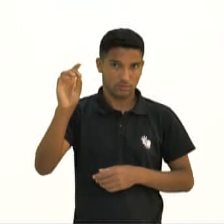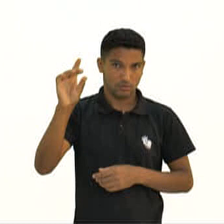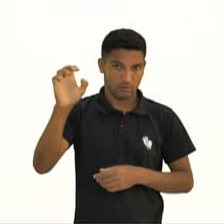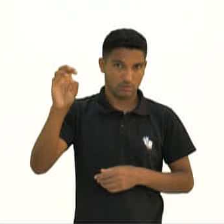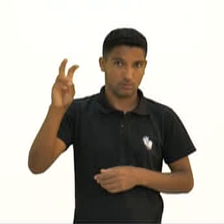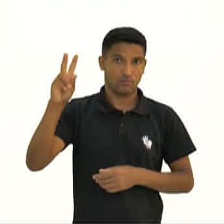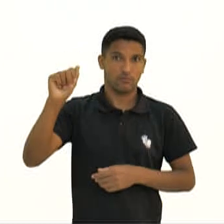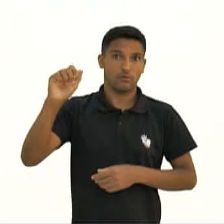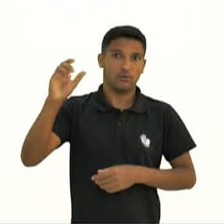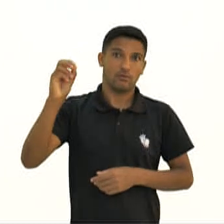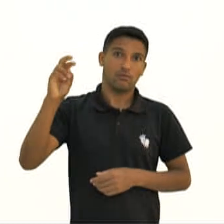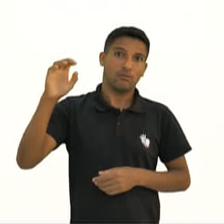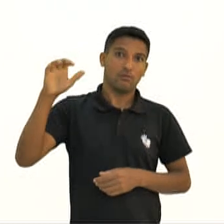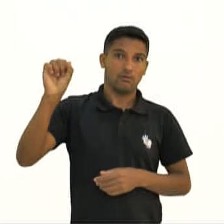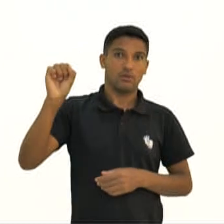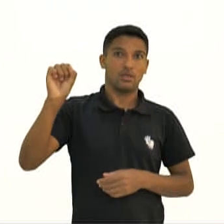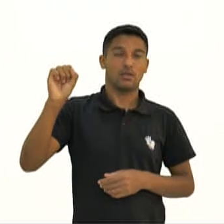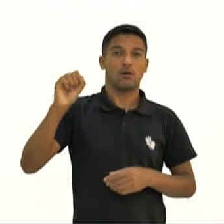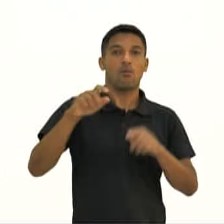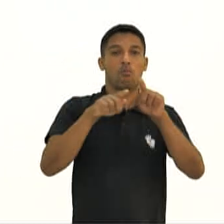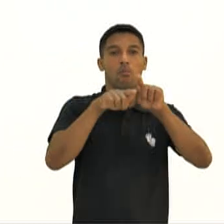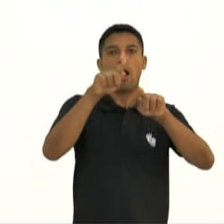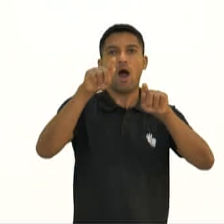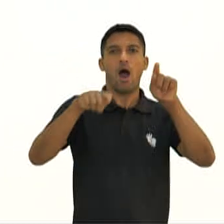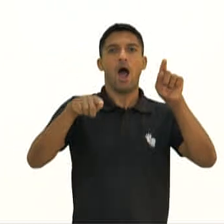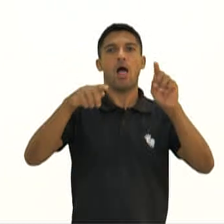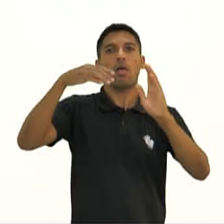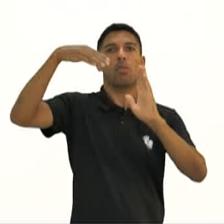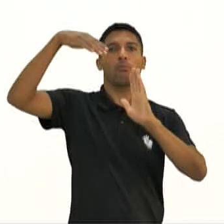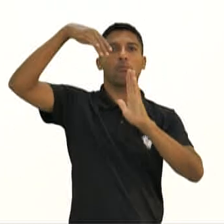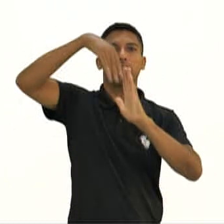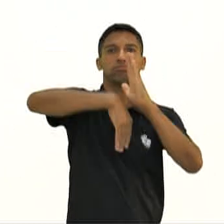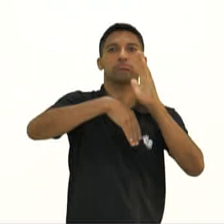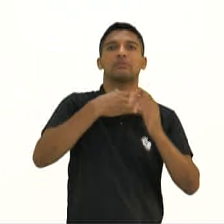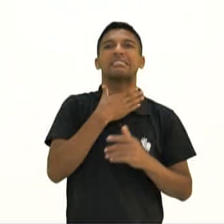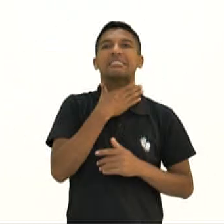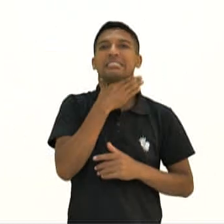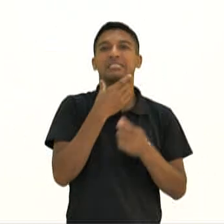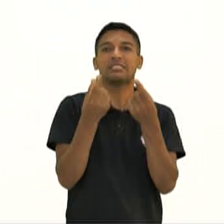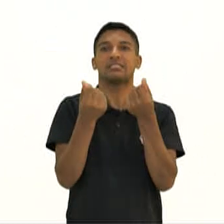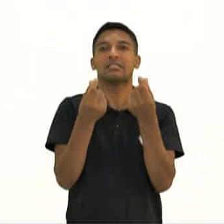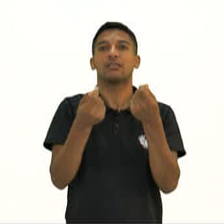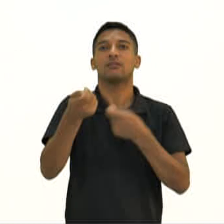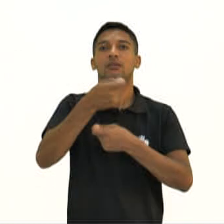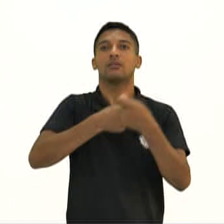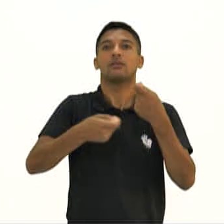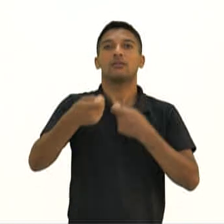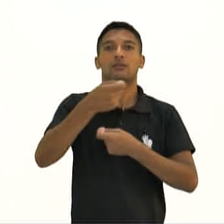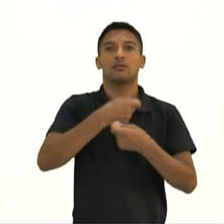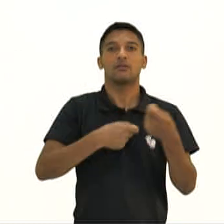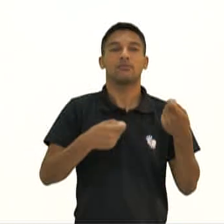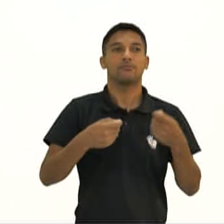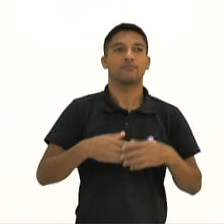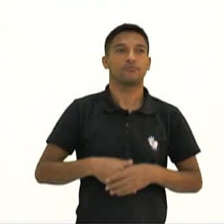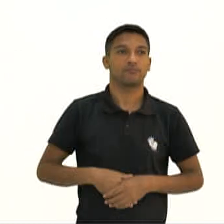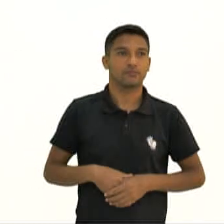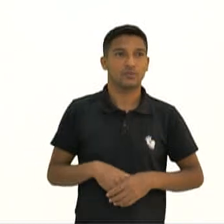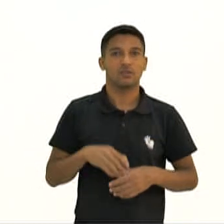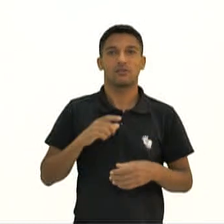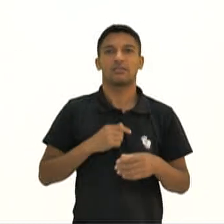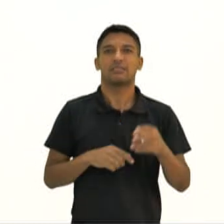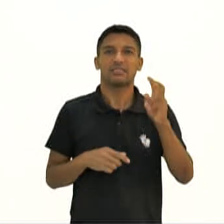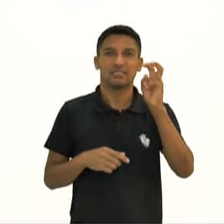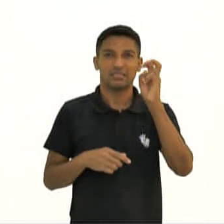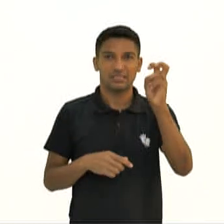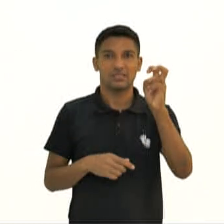Então começaram a surgir desigualdades, essa crise foi trazendo alguns problemas. Olha, desigualdades na Europa, 5 problemas do